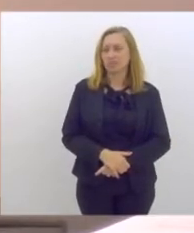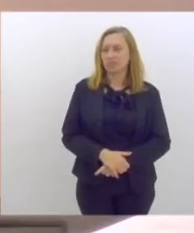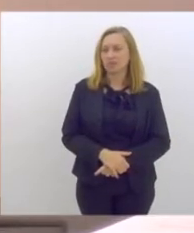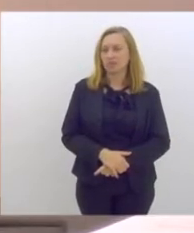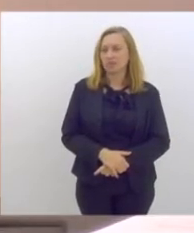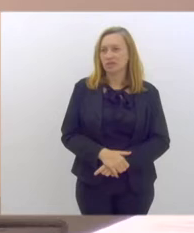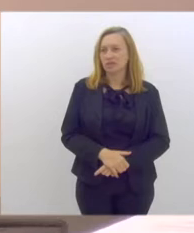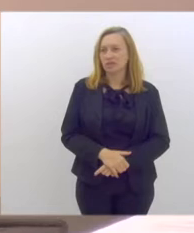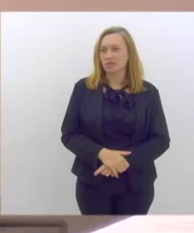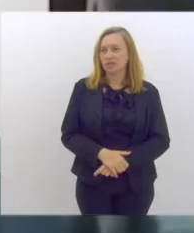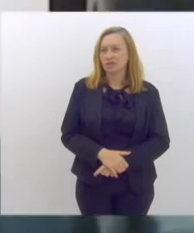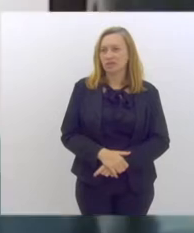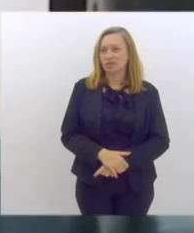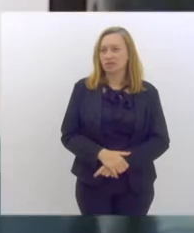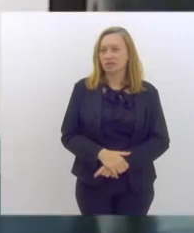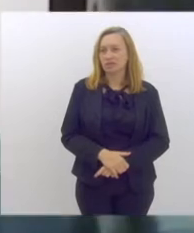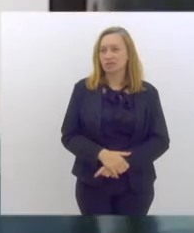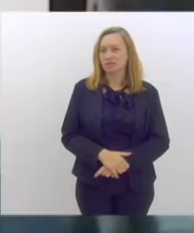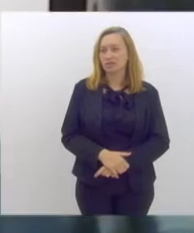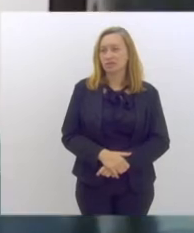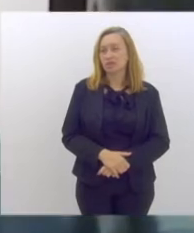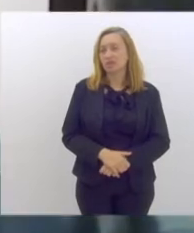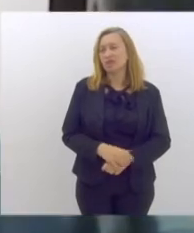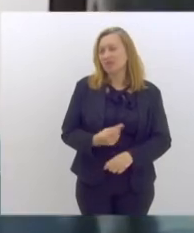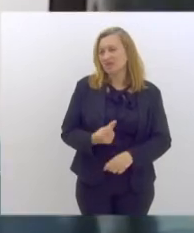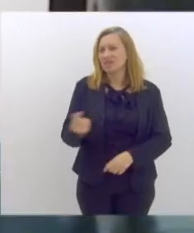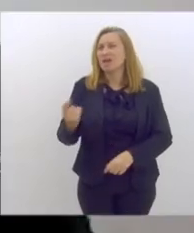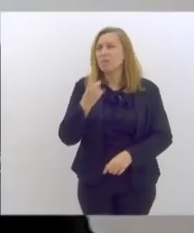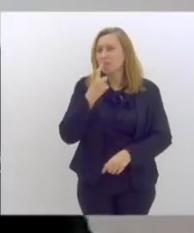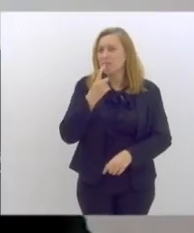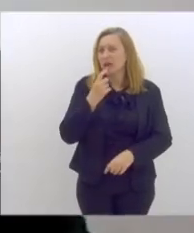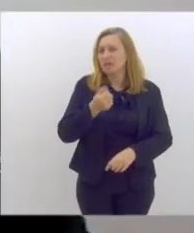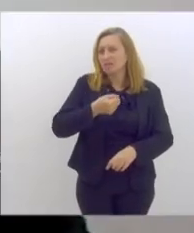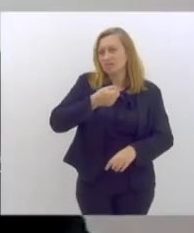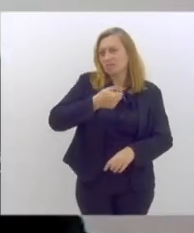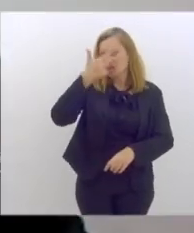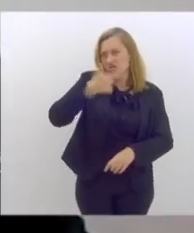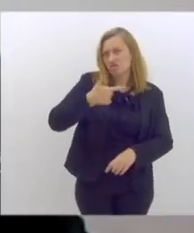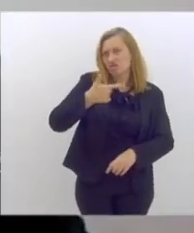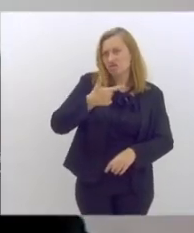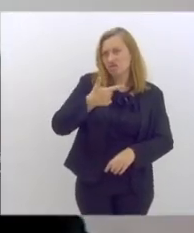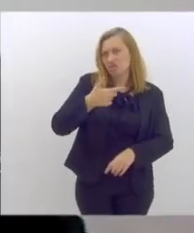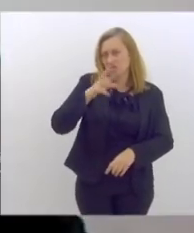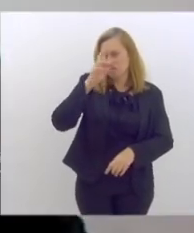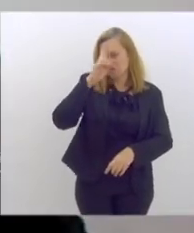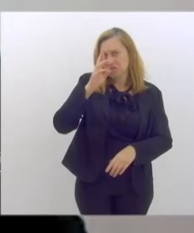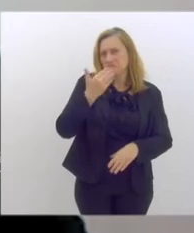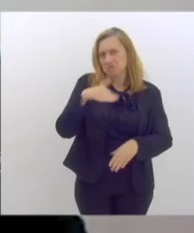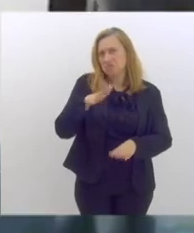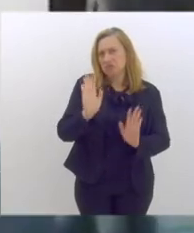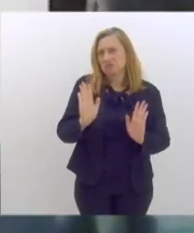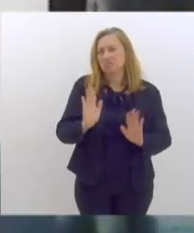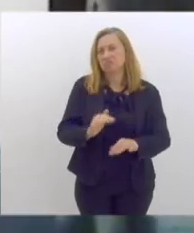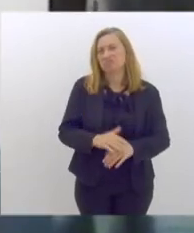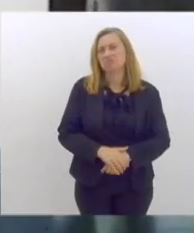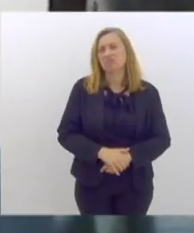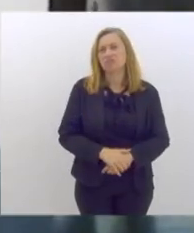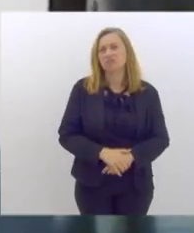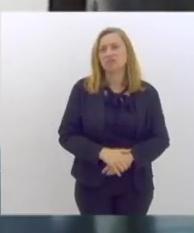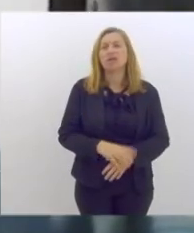o que é que você também tinha dito que ia ter que sair perto de meio-dia meio-dia e meio região